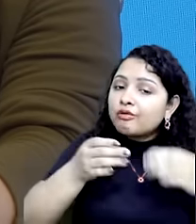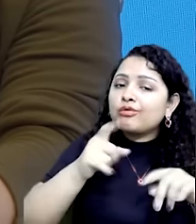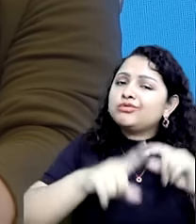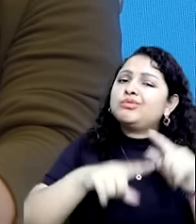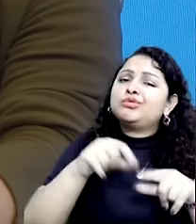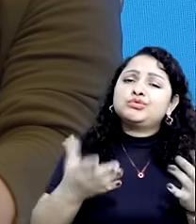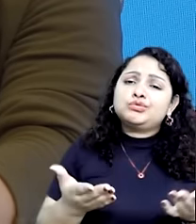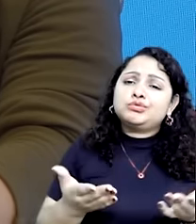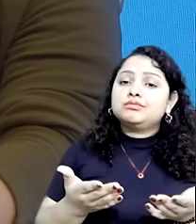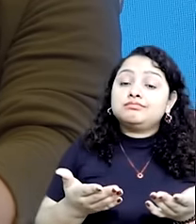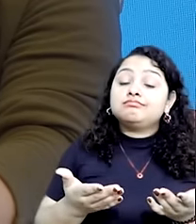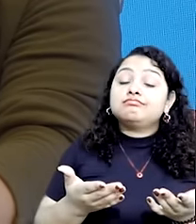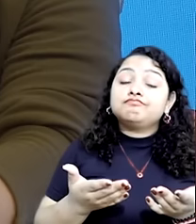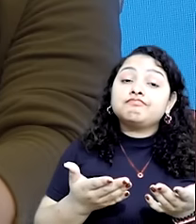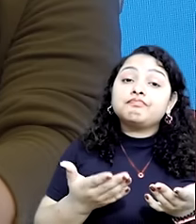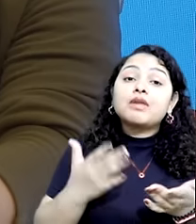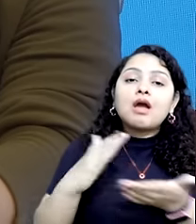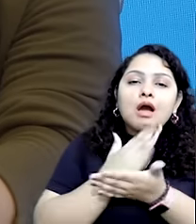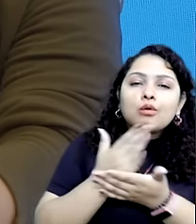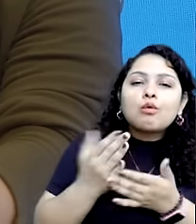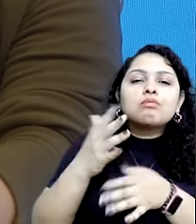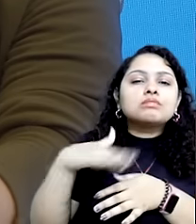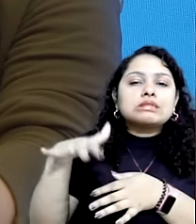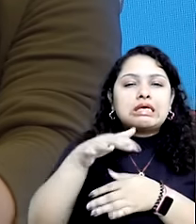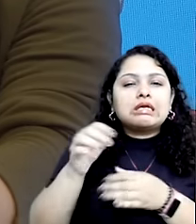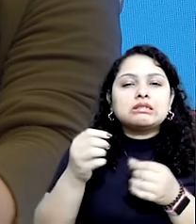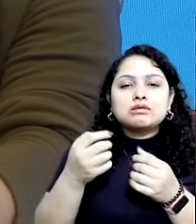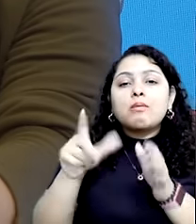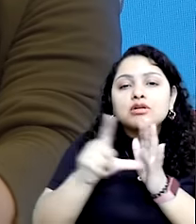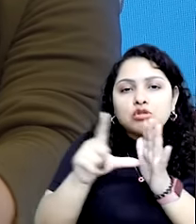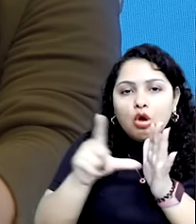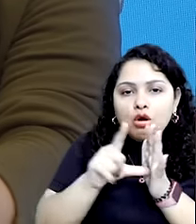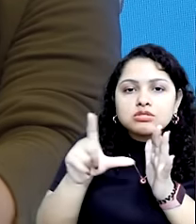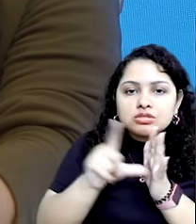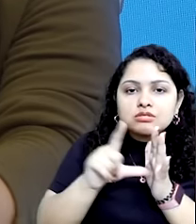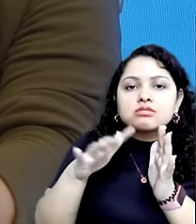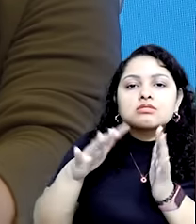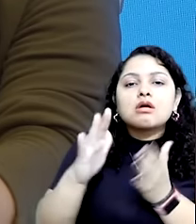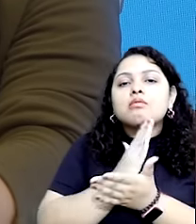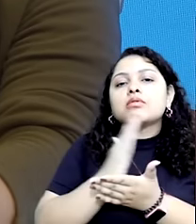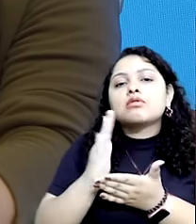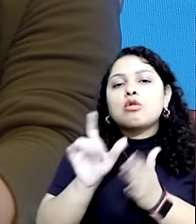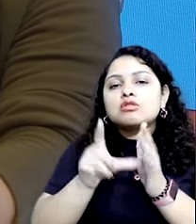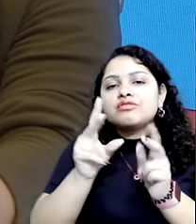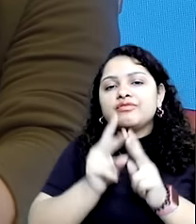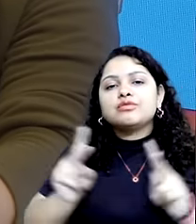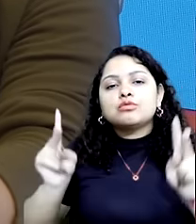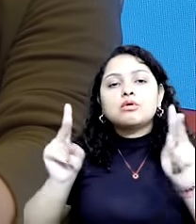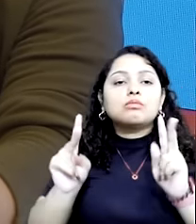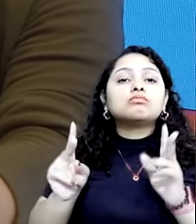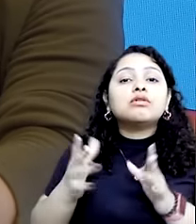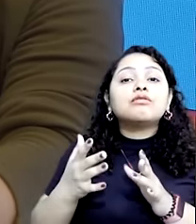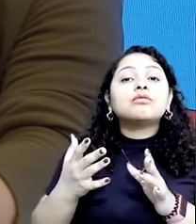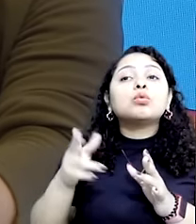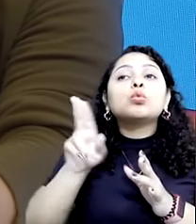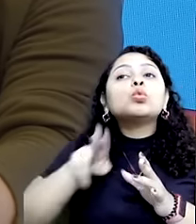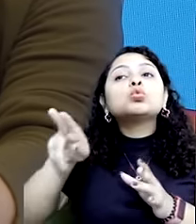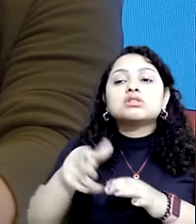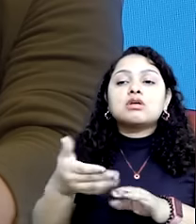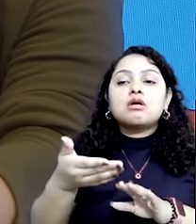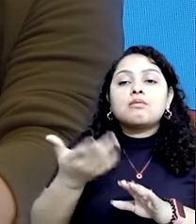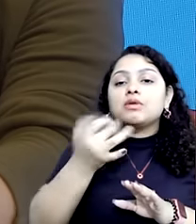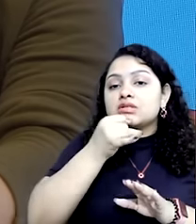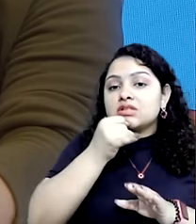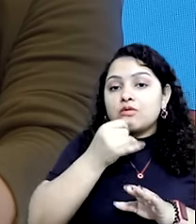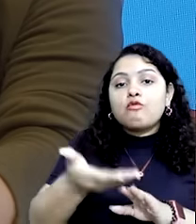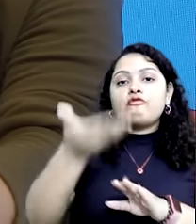produto até alguns marketplaces aí até eh eh lojas virtuais e-commerce e usar o fundo branco alguns até